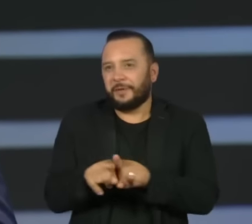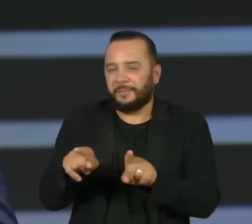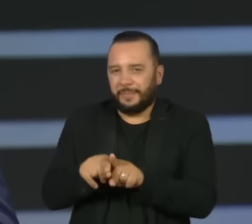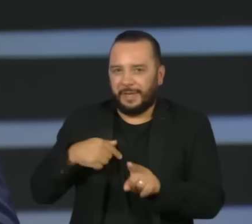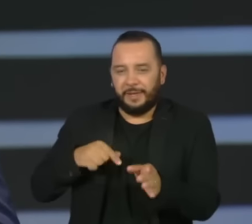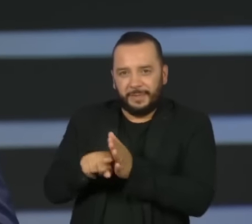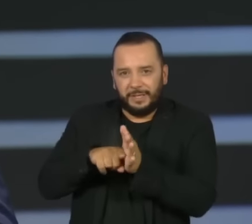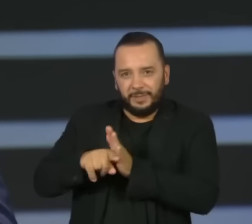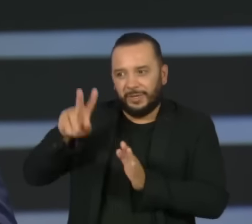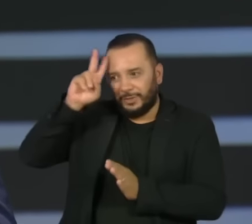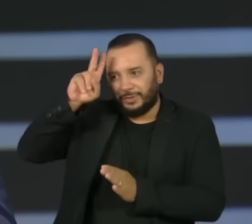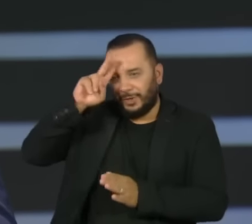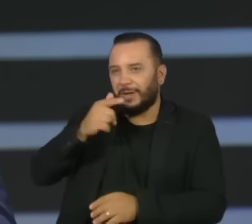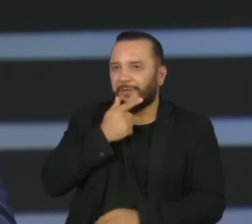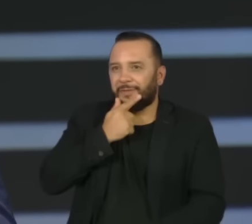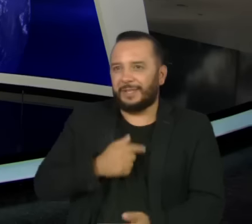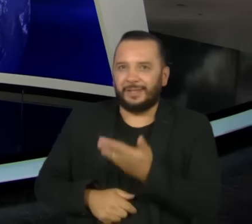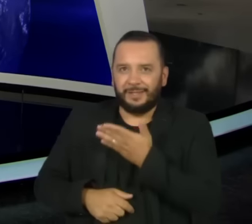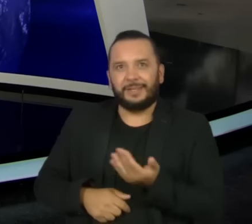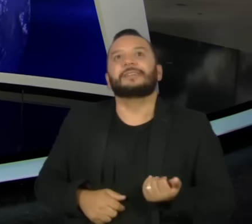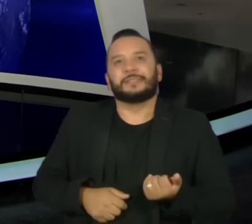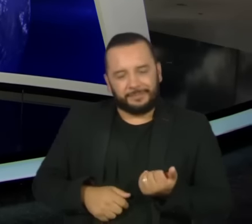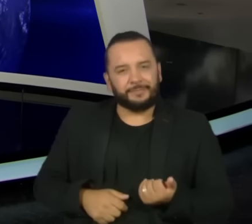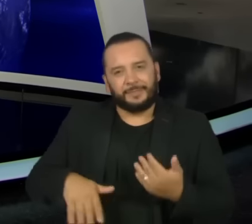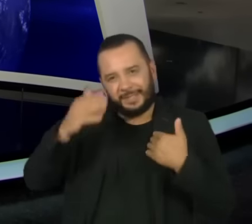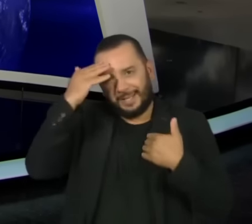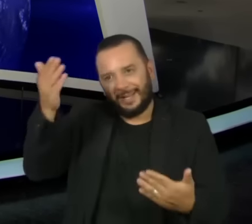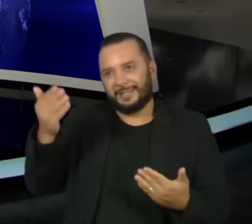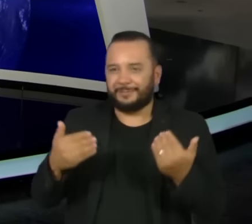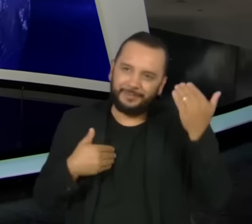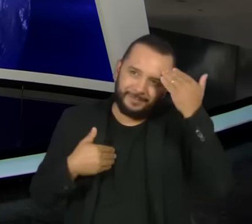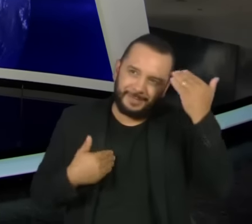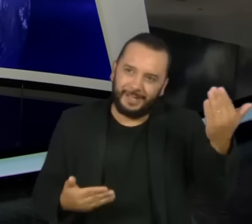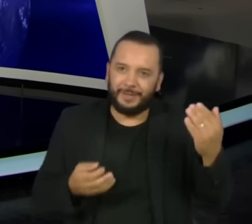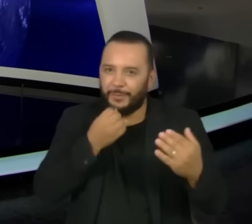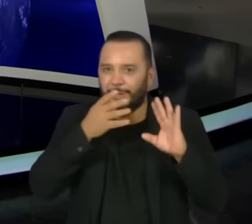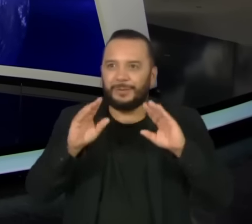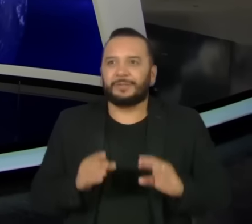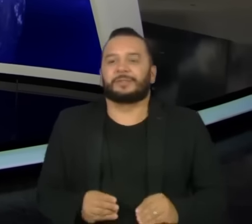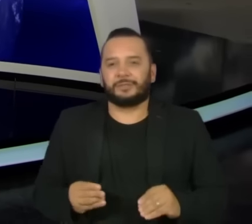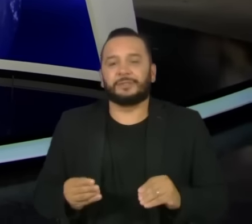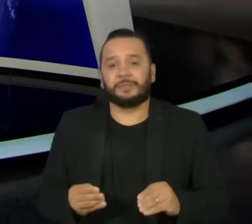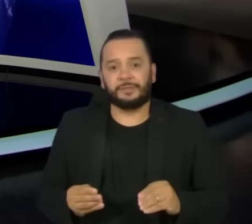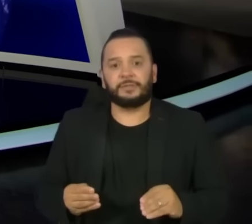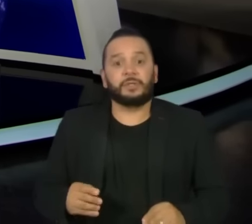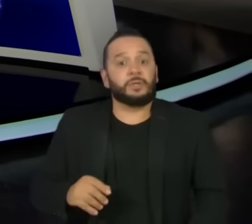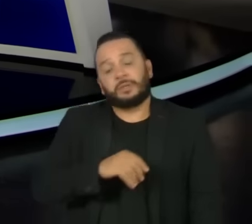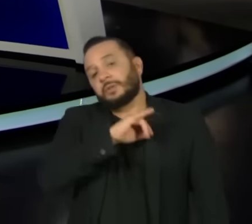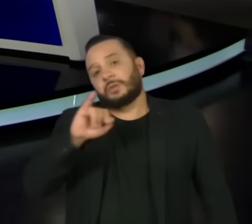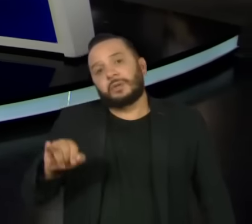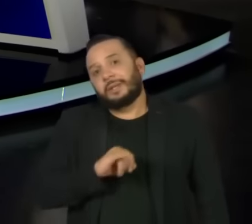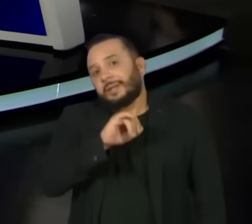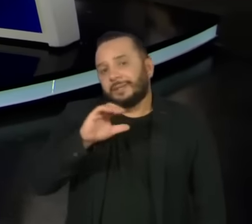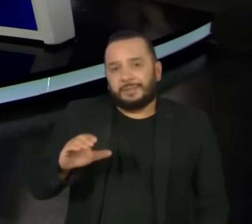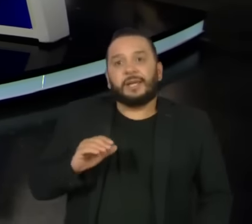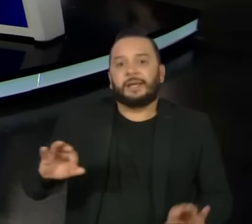historiador e youtuber Marco Antônio Vila. Foi um prazer. Obrigada, senhor. Boa noite. E nós terminamos esta edição ao som